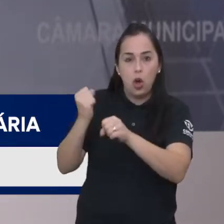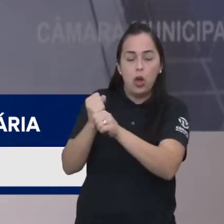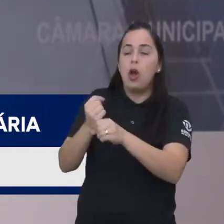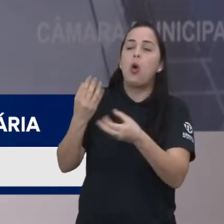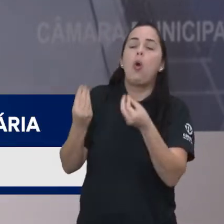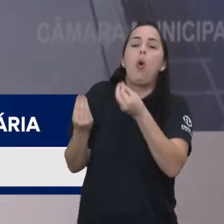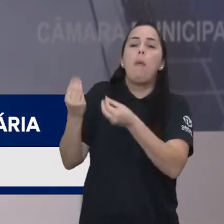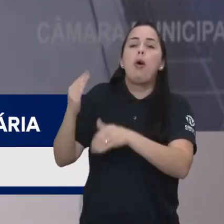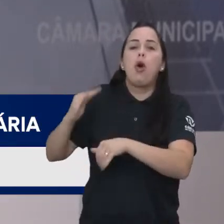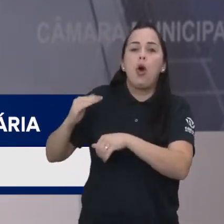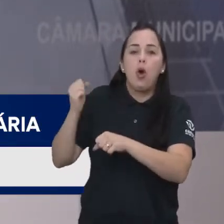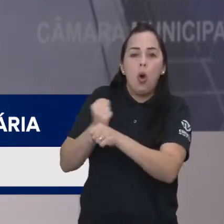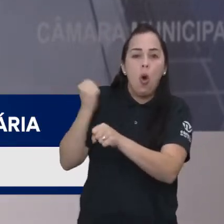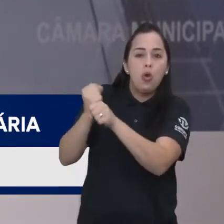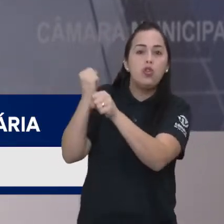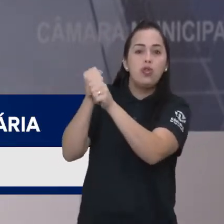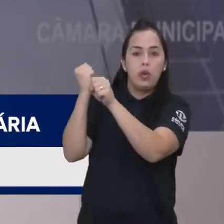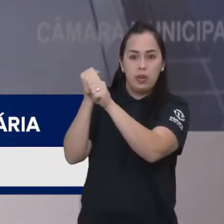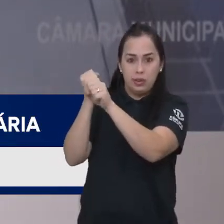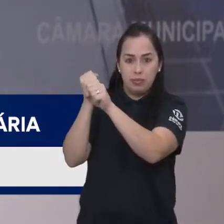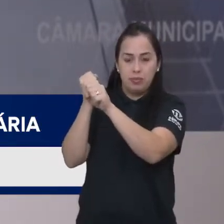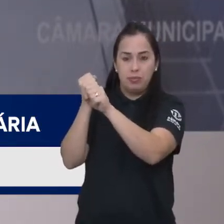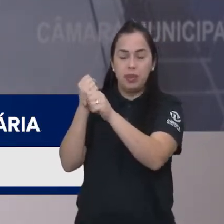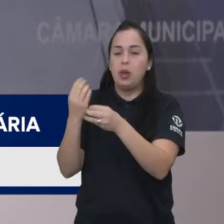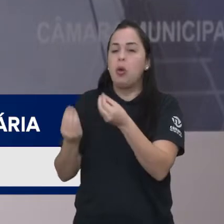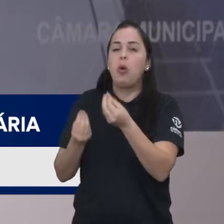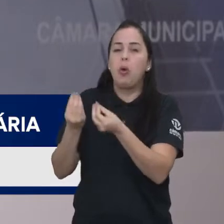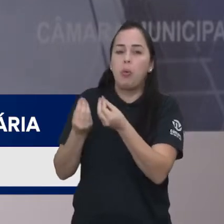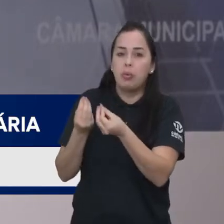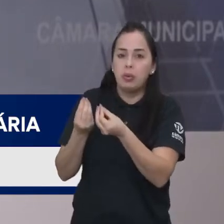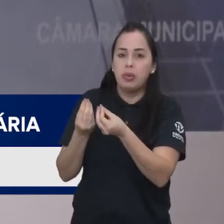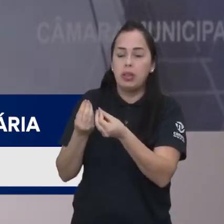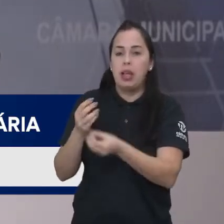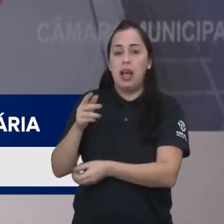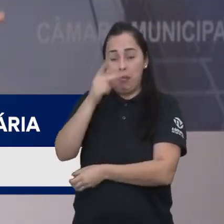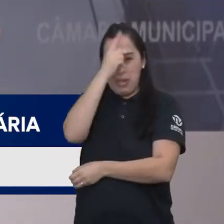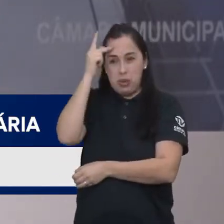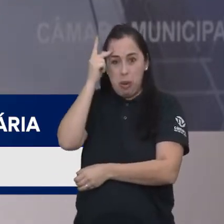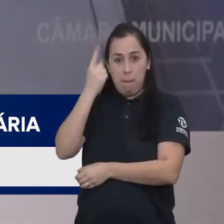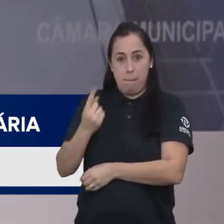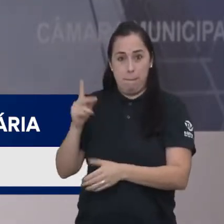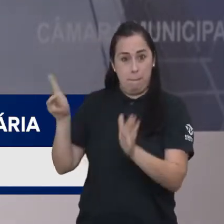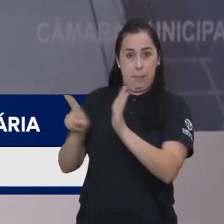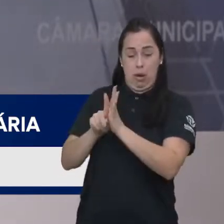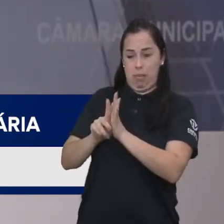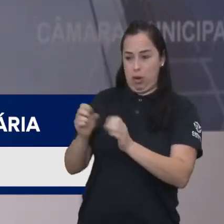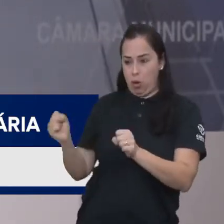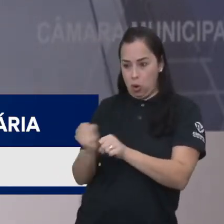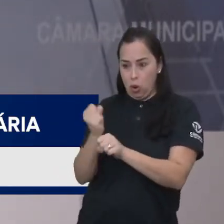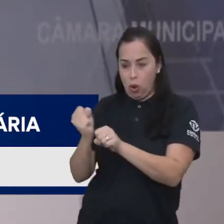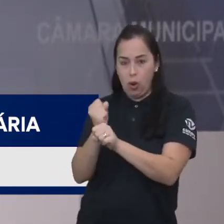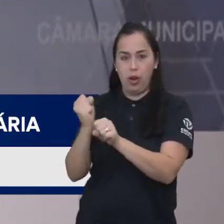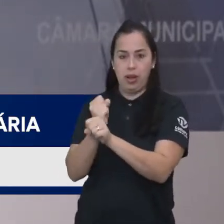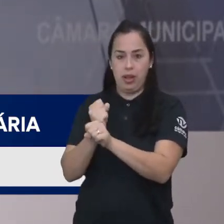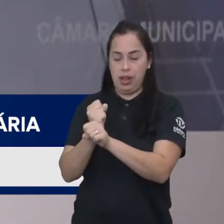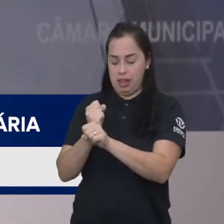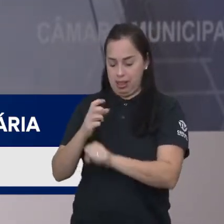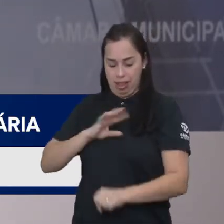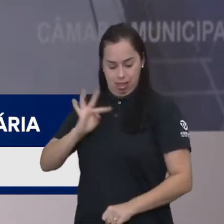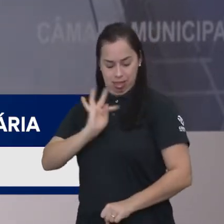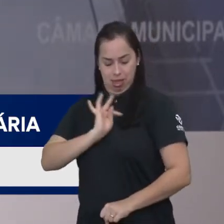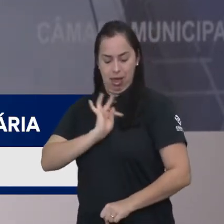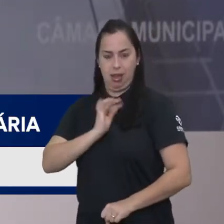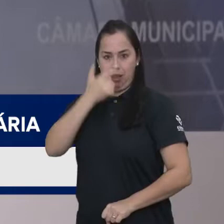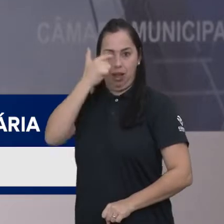as pessoas constroem, e isso é um problema do Brasil, da autoconstrução, as pessoas fazem a sua própria construção, acreditam na sua técnica,